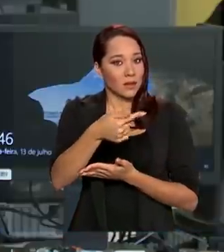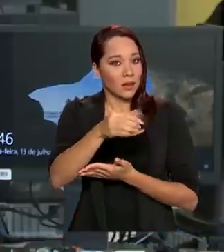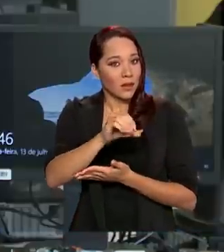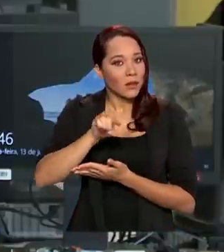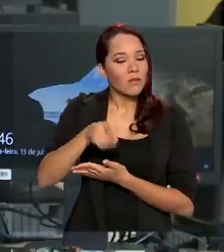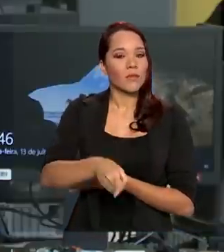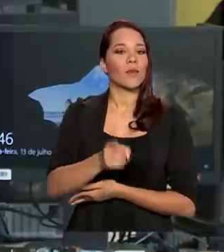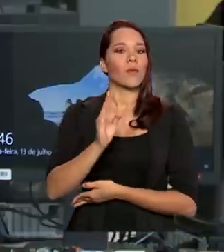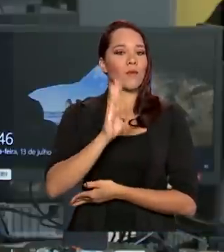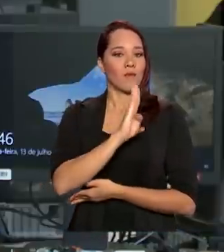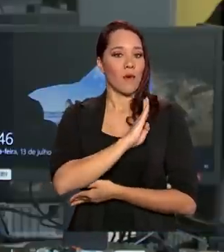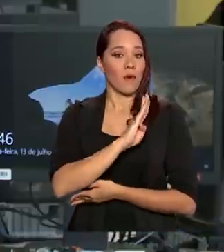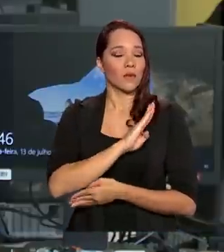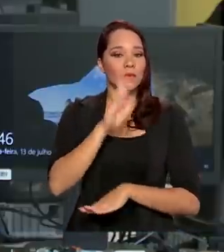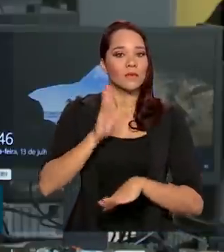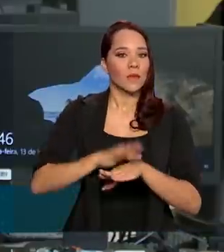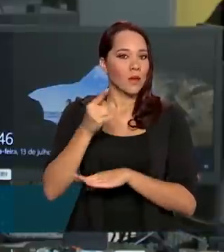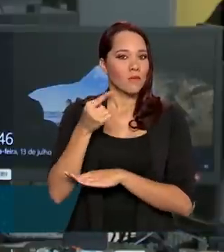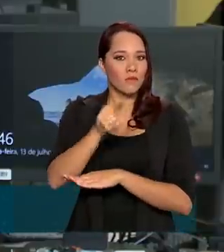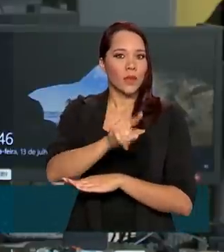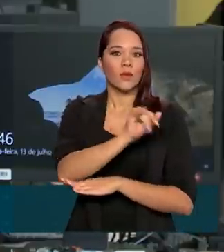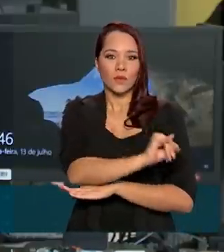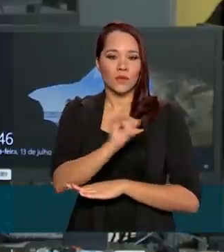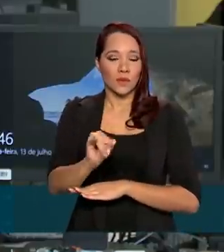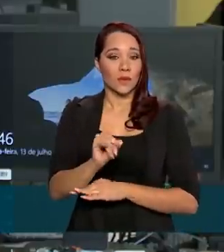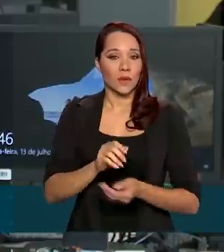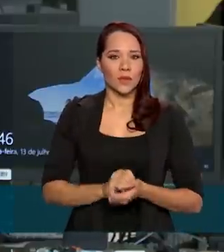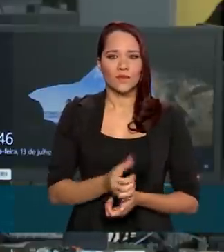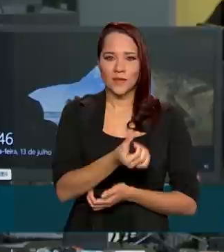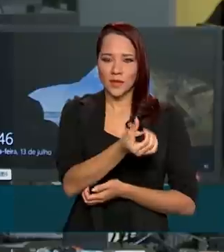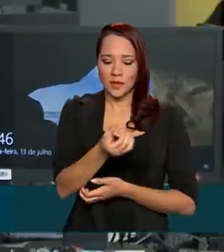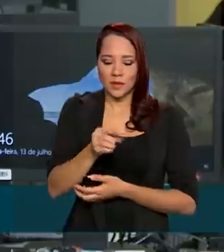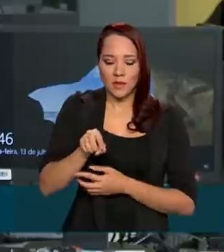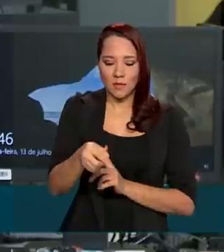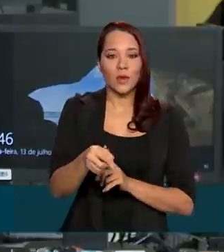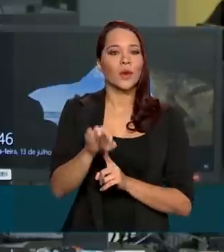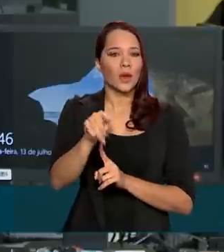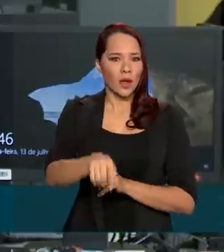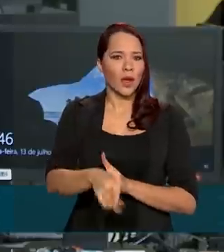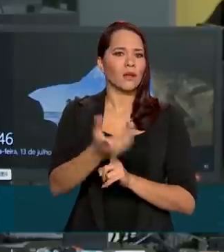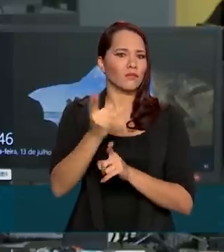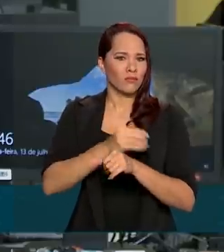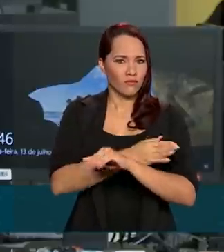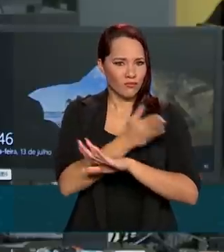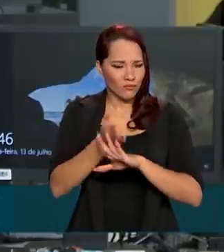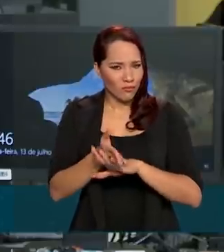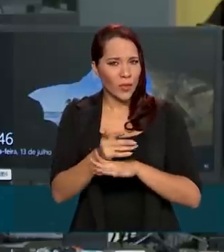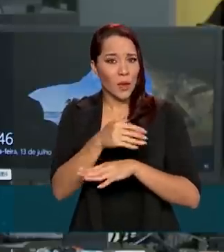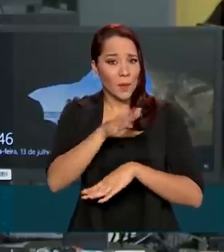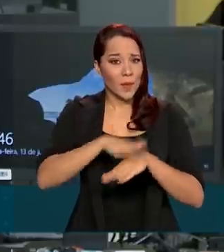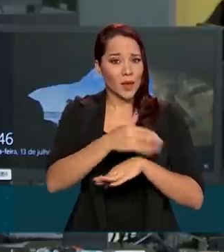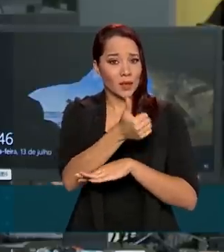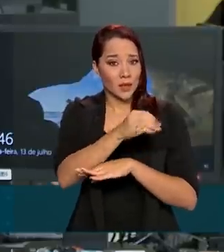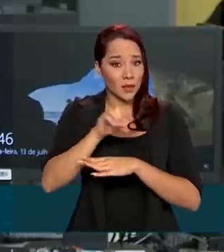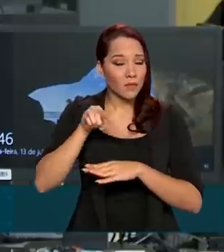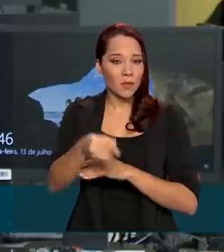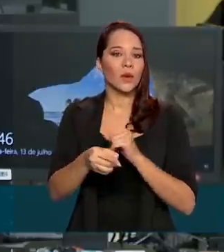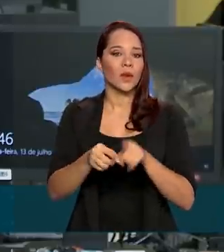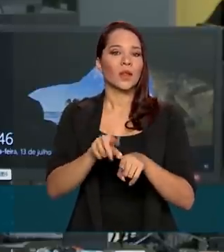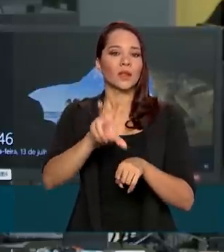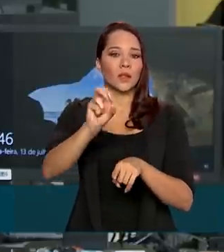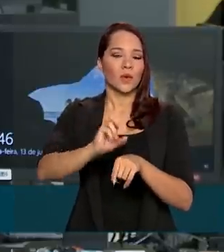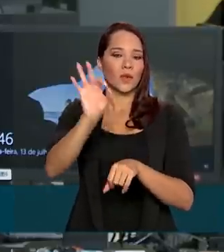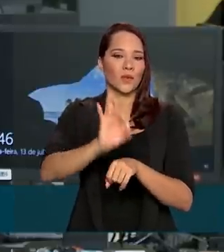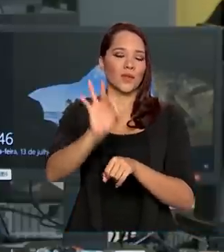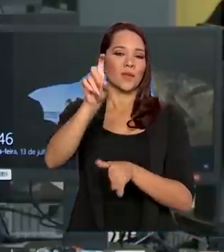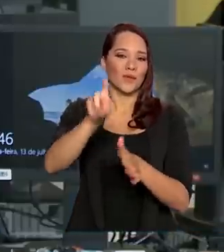bolsas em mais de 1.000 instituições. Cerca de 60 mil delas são integrais e mais de 100 mil bolsas dão